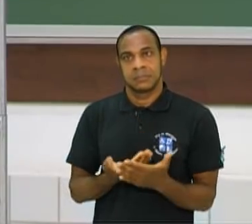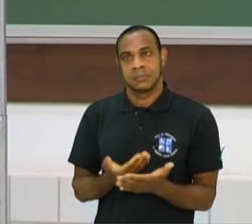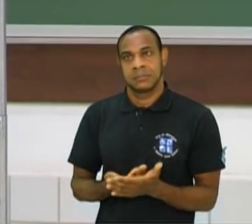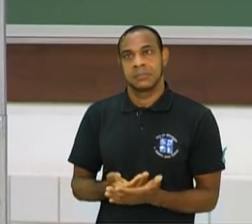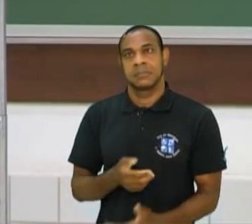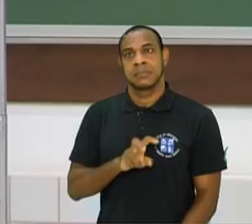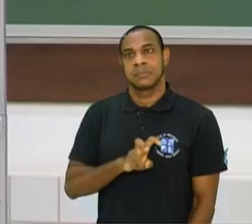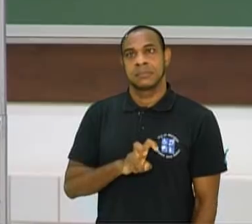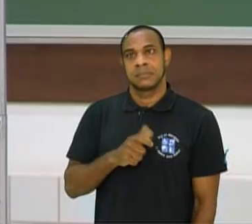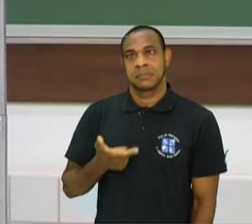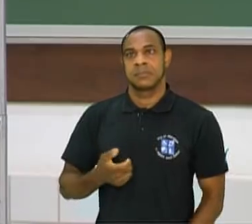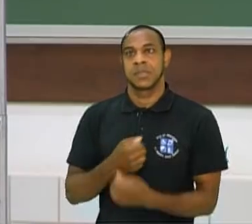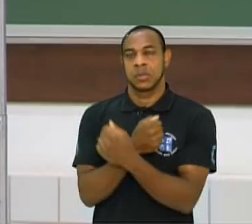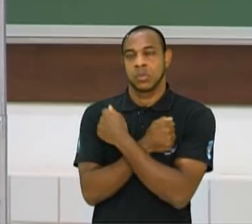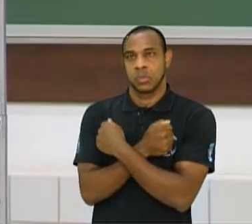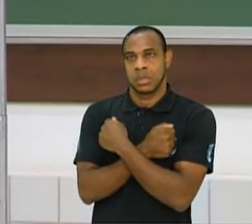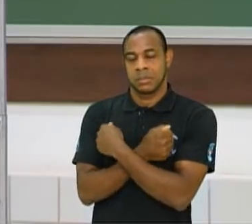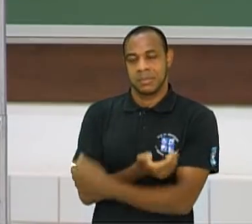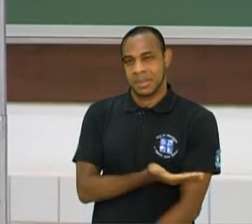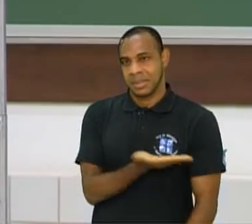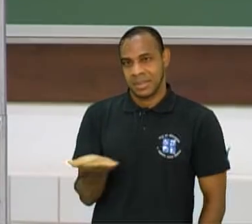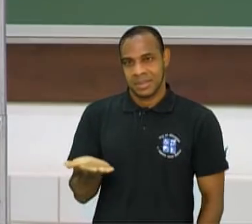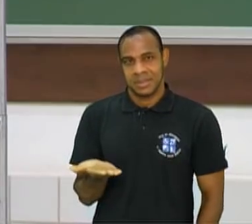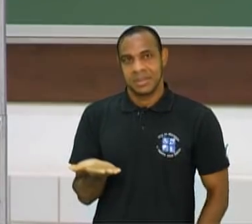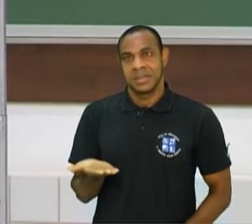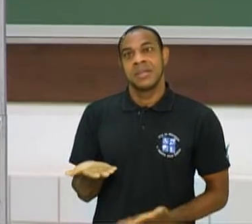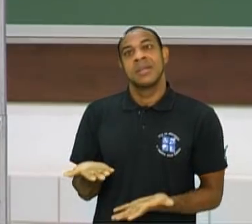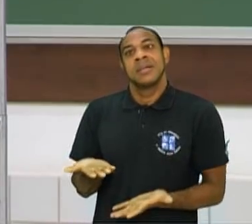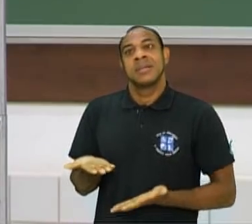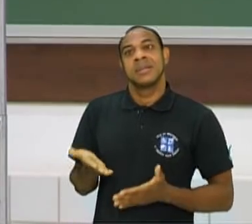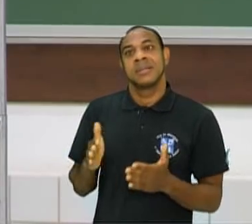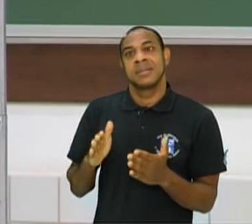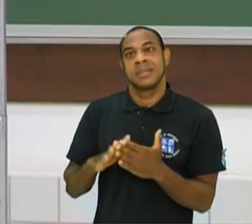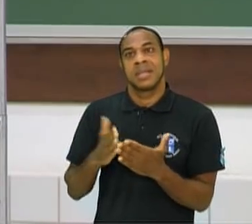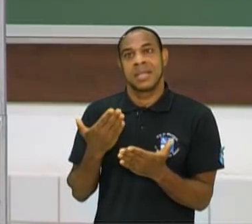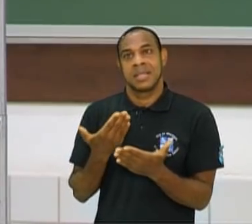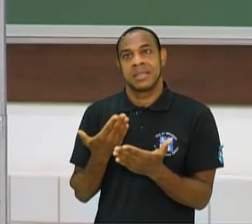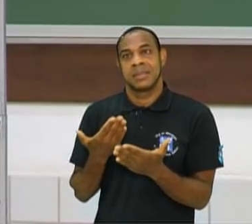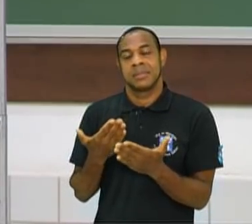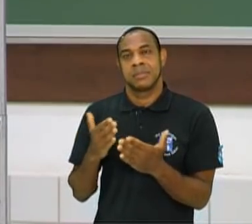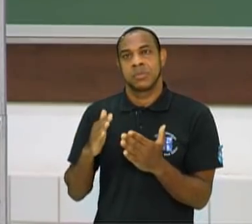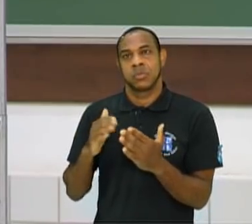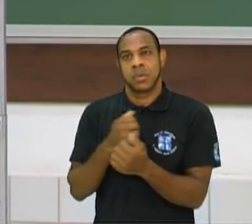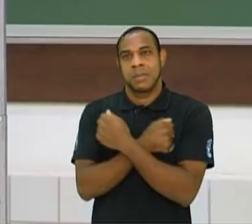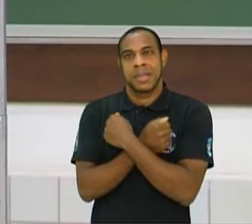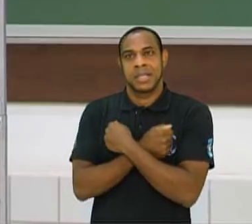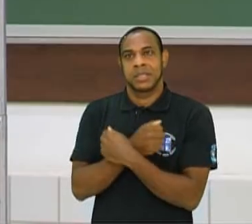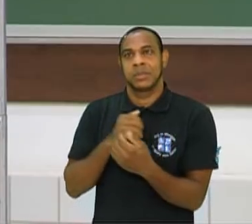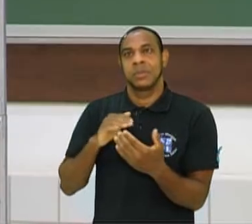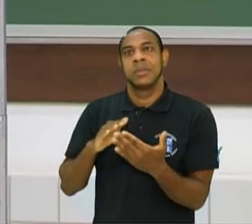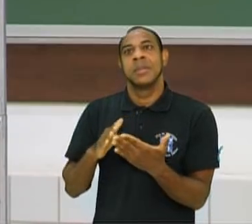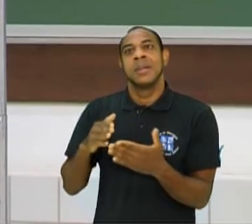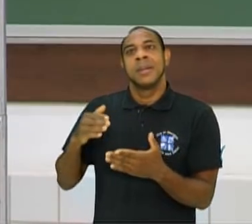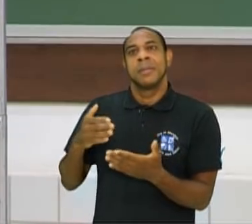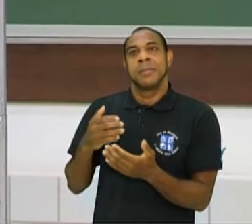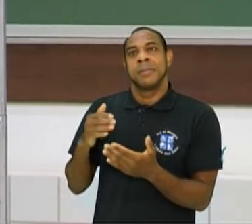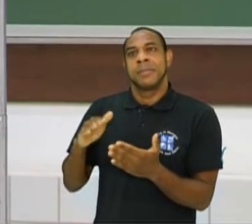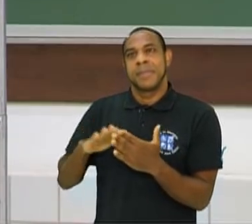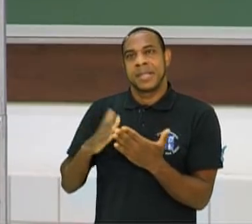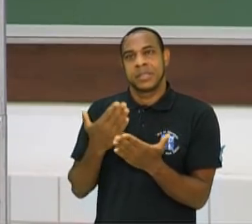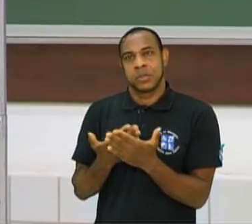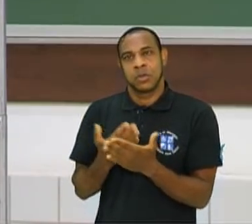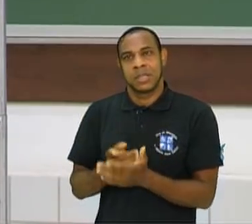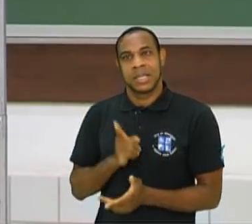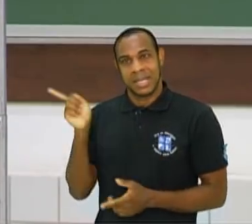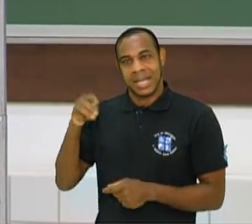mandar um abraço especial lá para o pessoal do Colégio Capuen de Maringá, especialmente para a Ana Júlia, que são